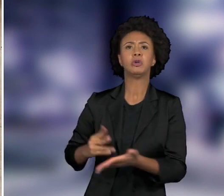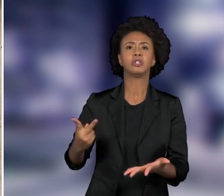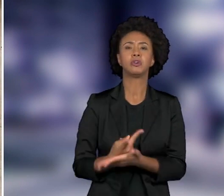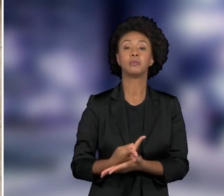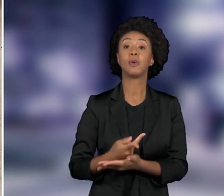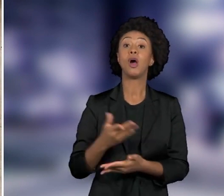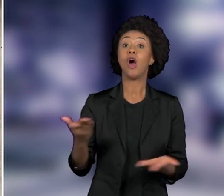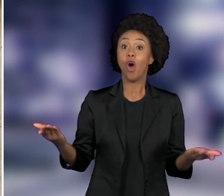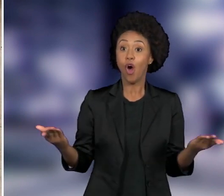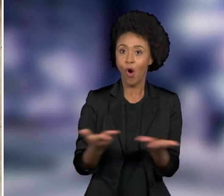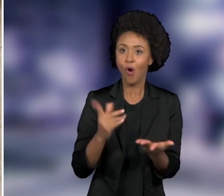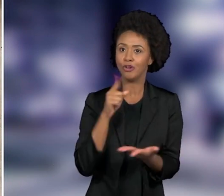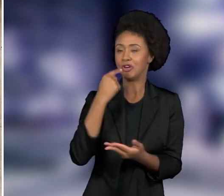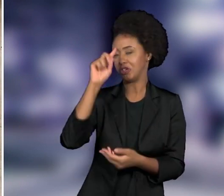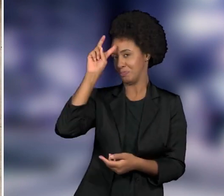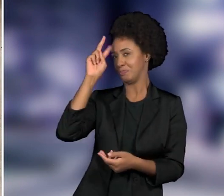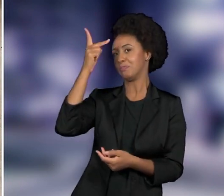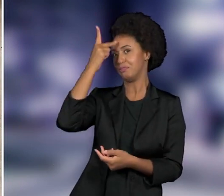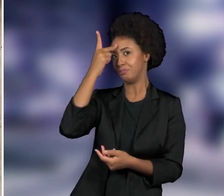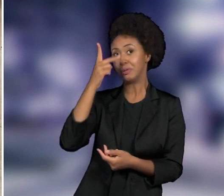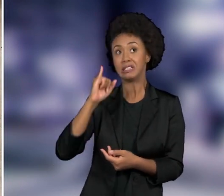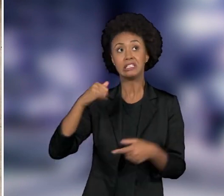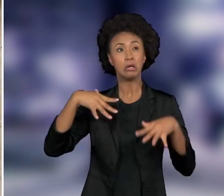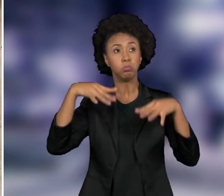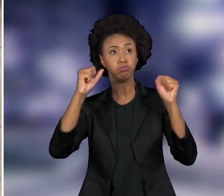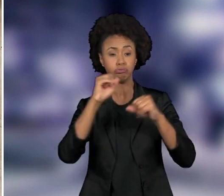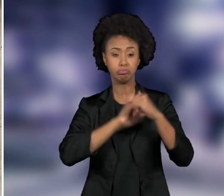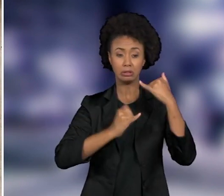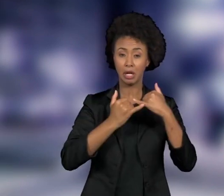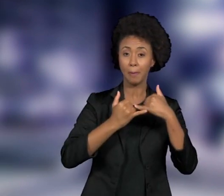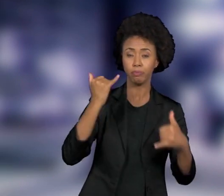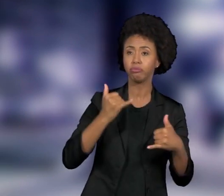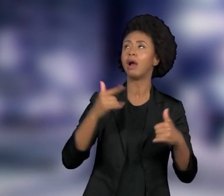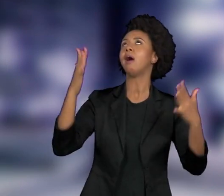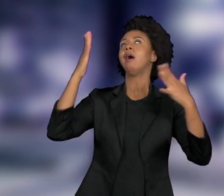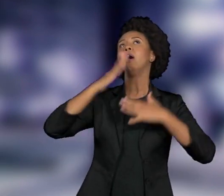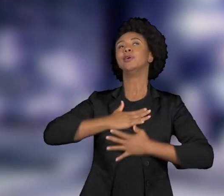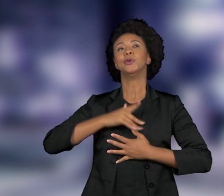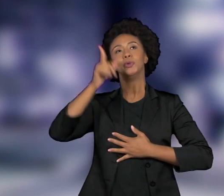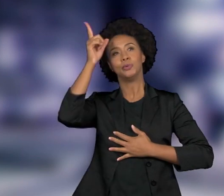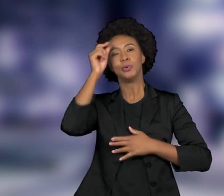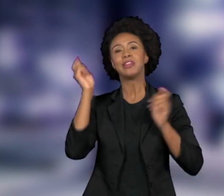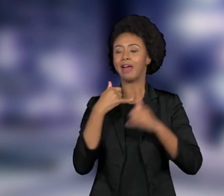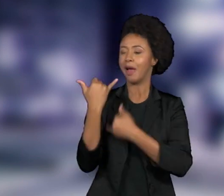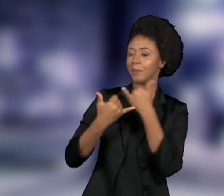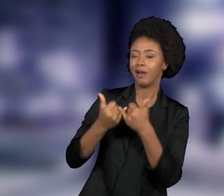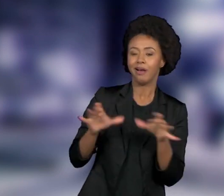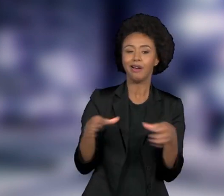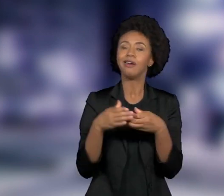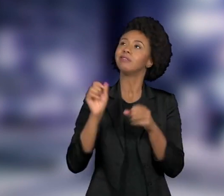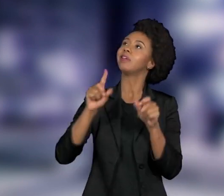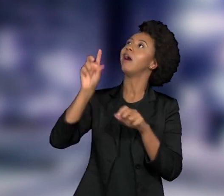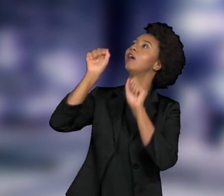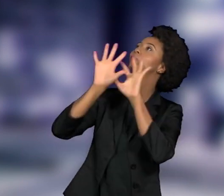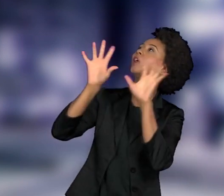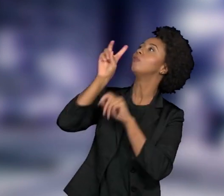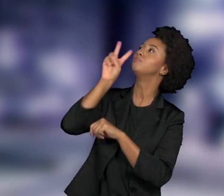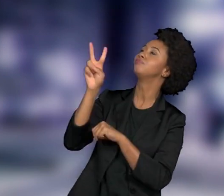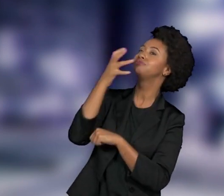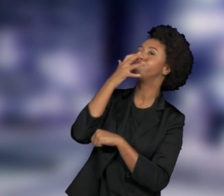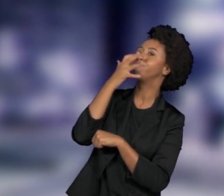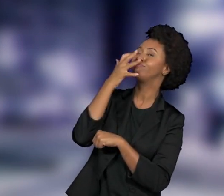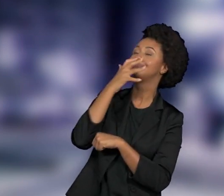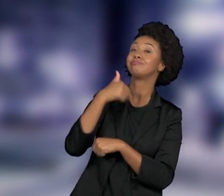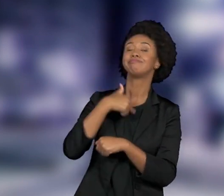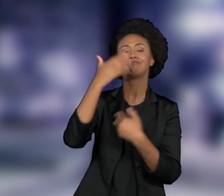que maravilha. A gente tem tempo para ficar mais juntinho em família, de olhar o céu, de fazer brincadeiras. Eu sou muito grata por